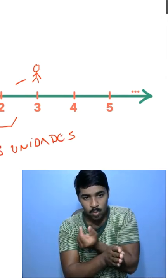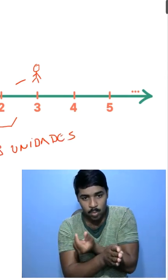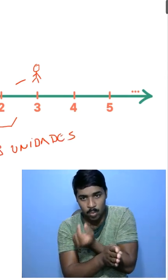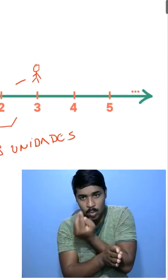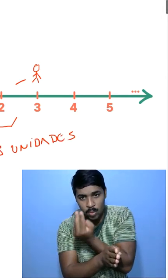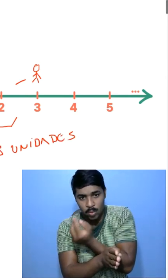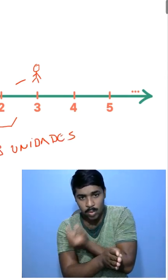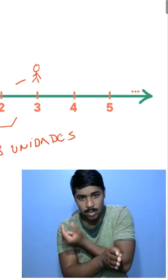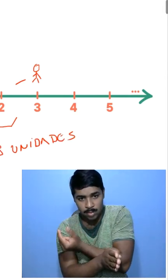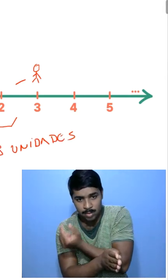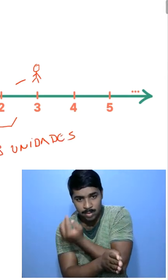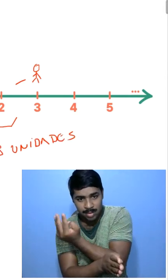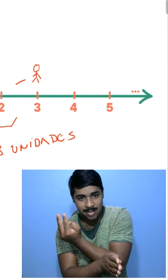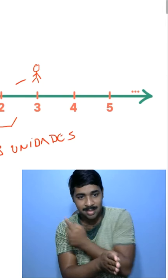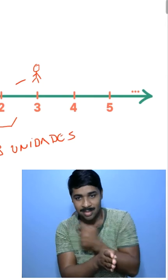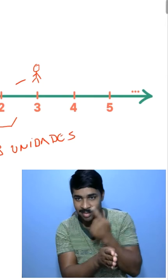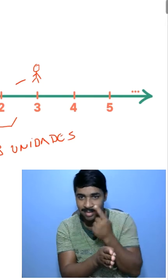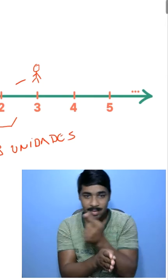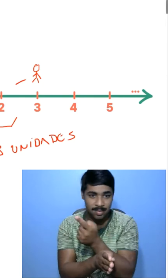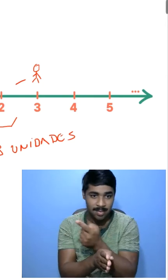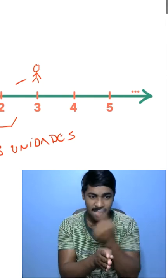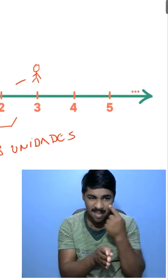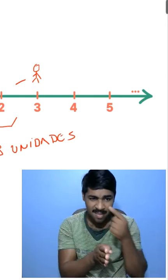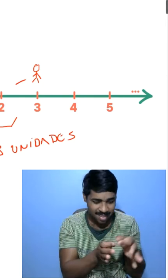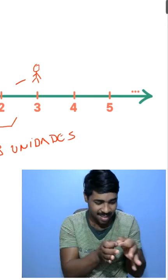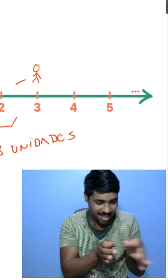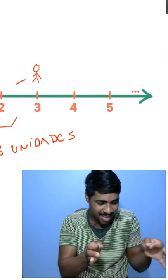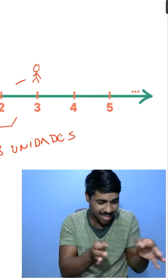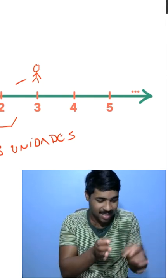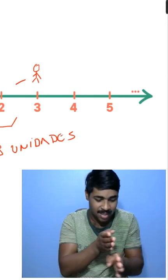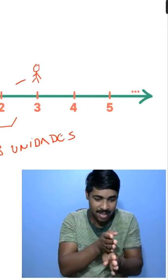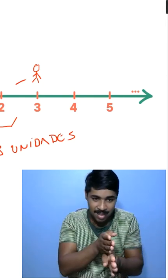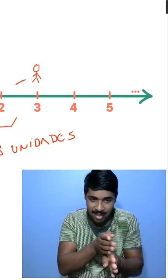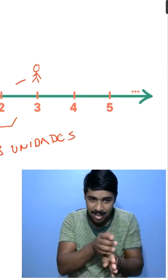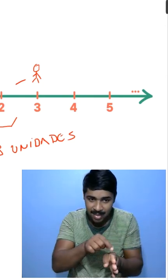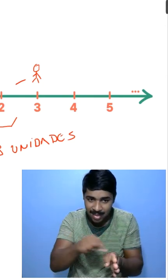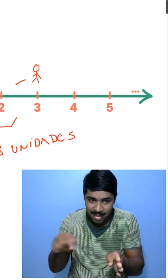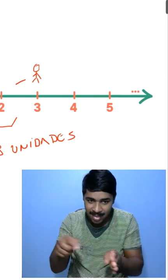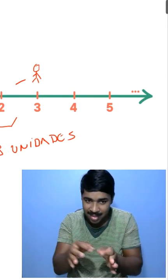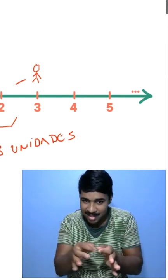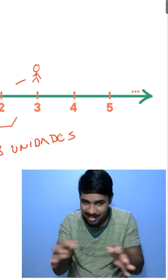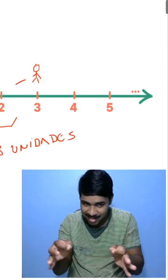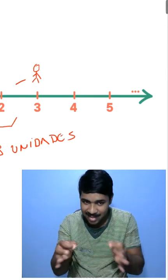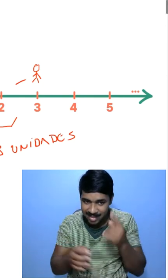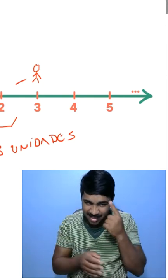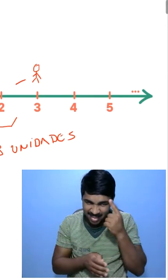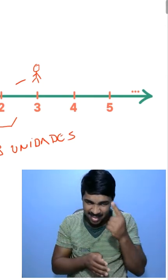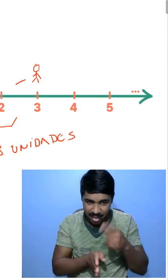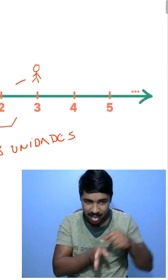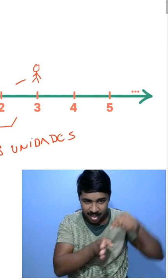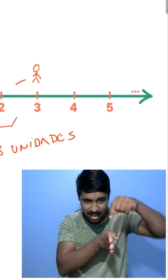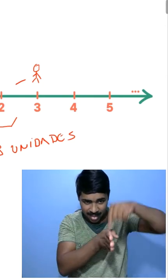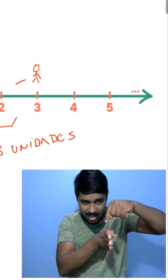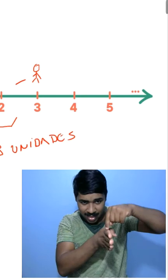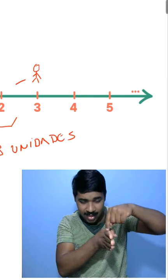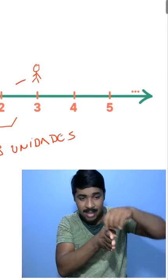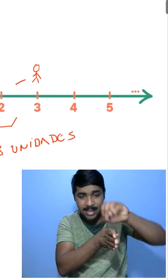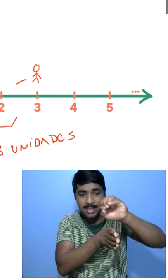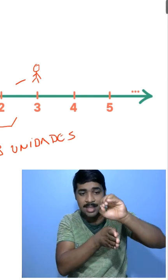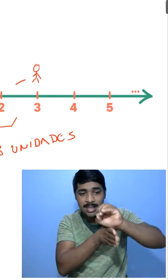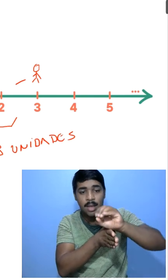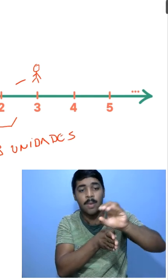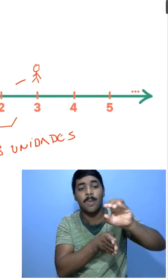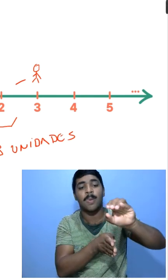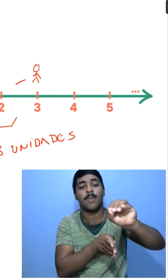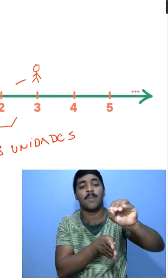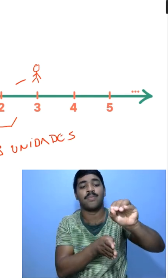3 unidades. Então, esse conceito de distância em relação de distância para a origem é que nós vamos definir o